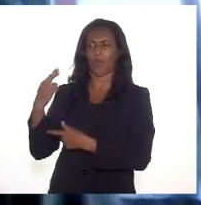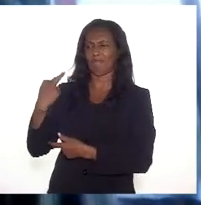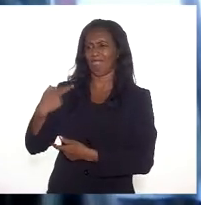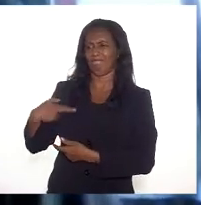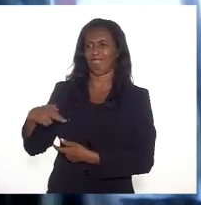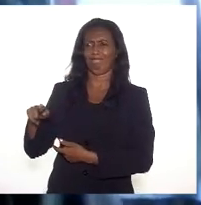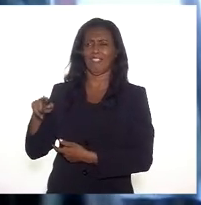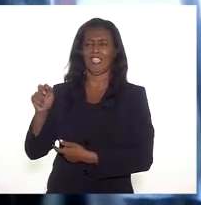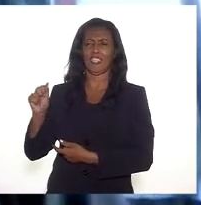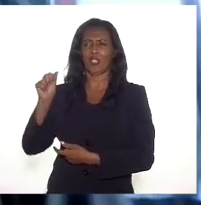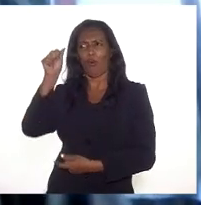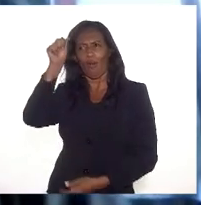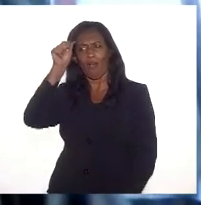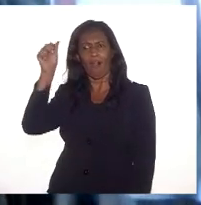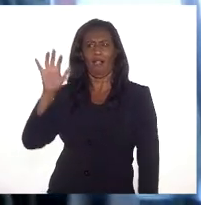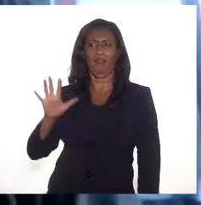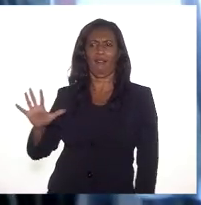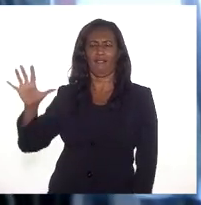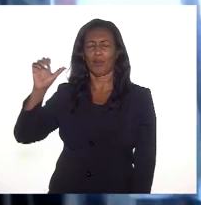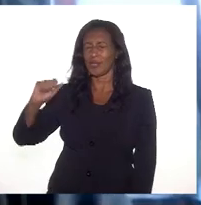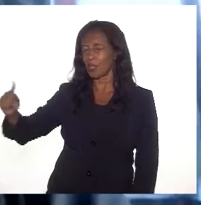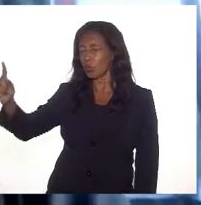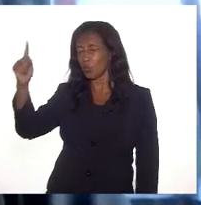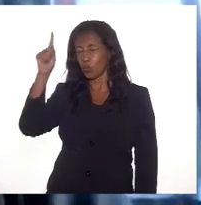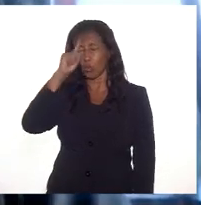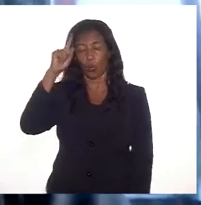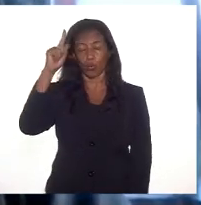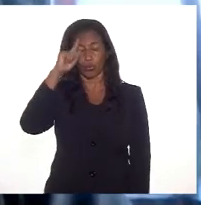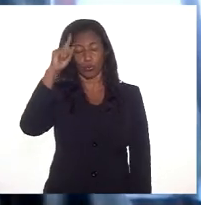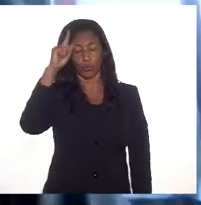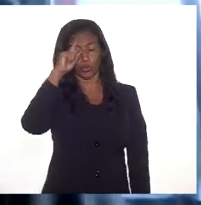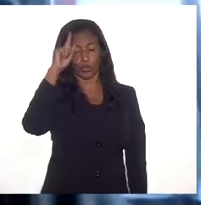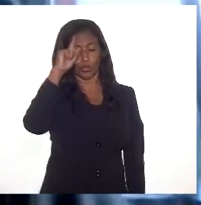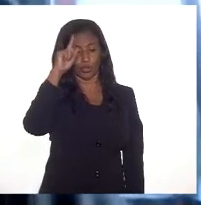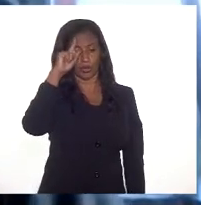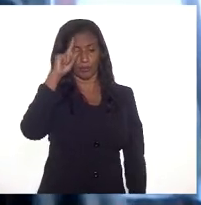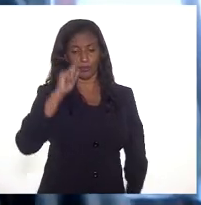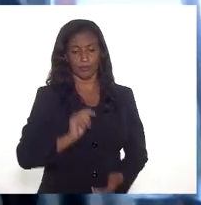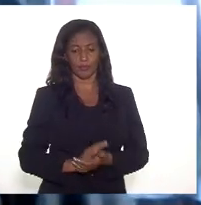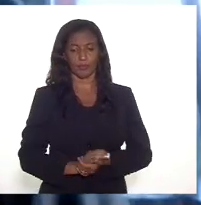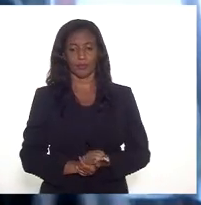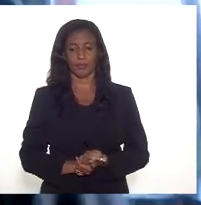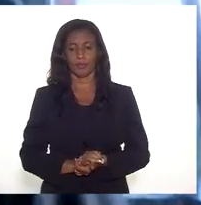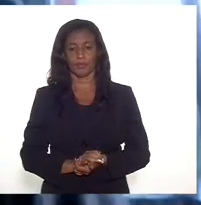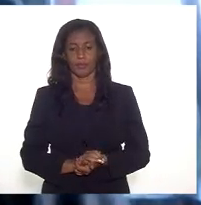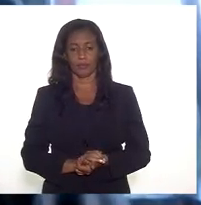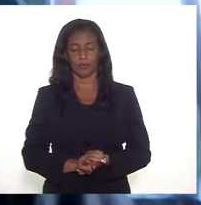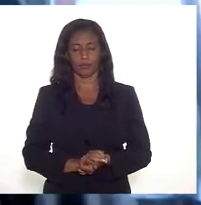matriz africana. Mas isso é todo dia, é todo dia.